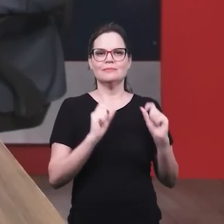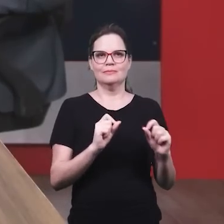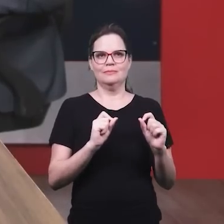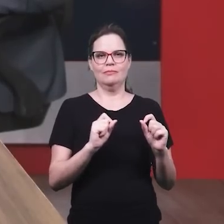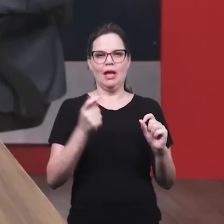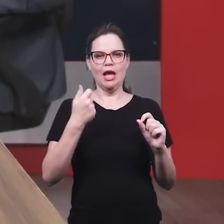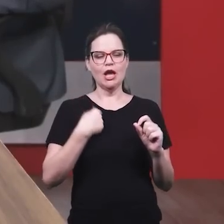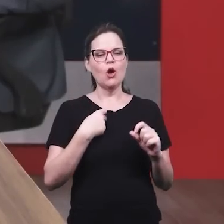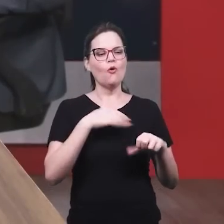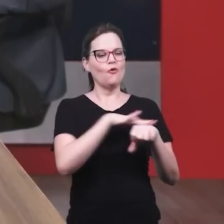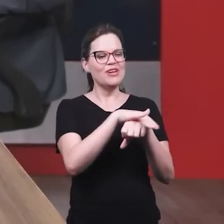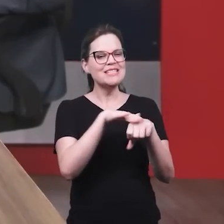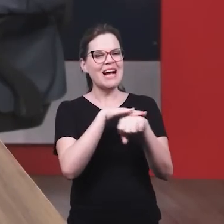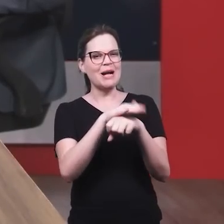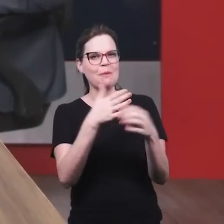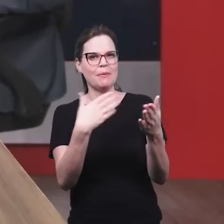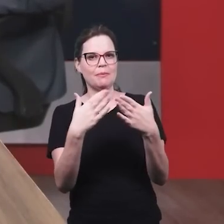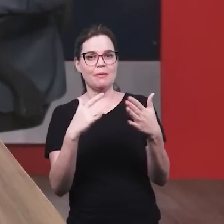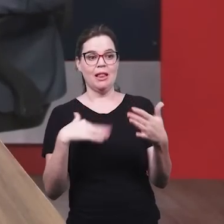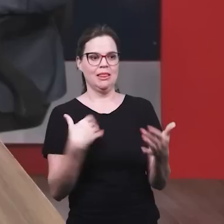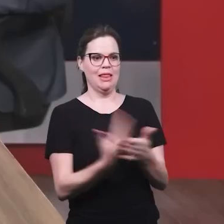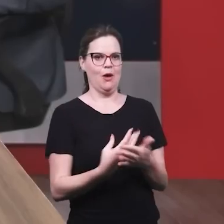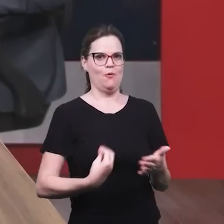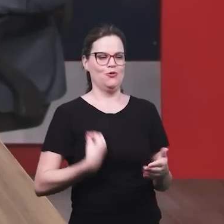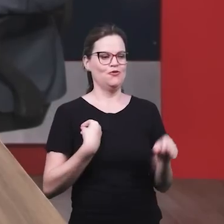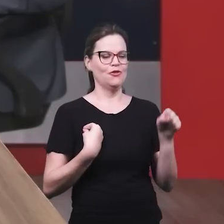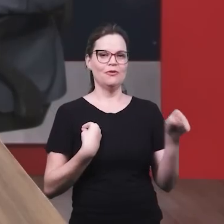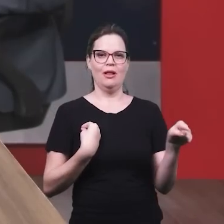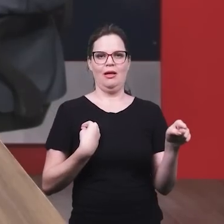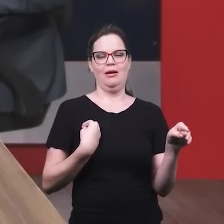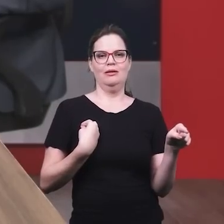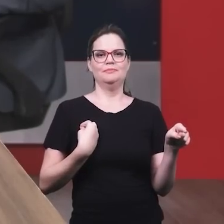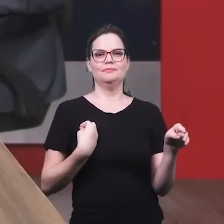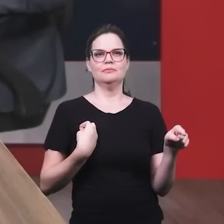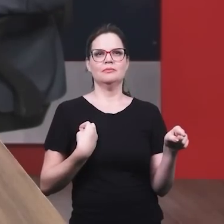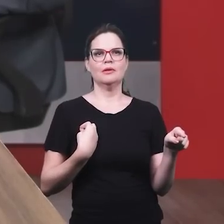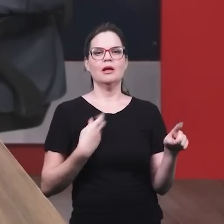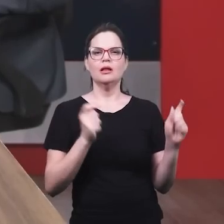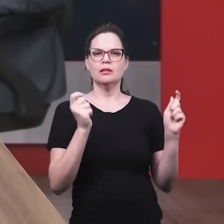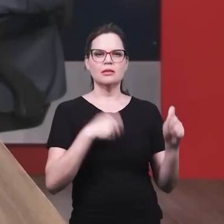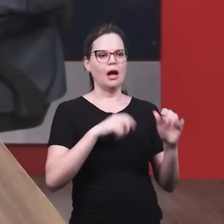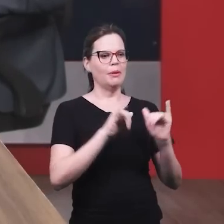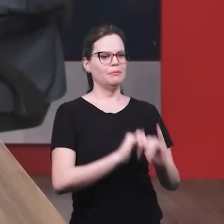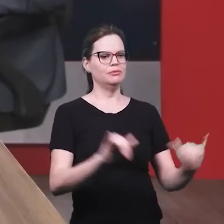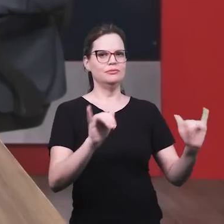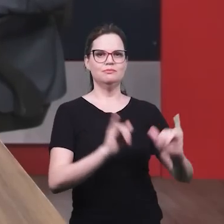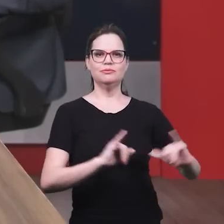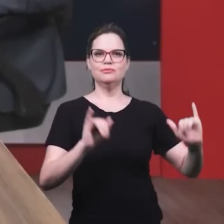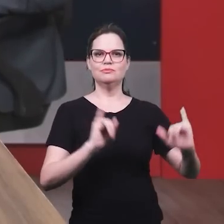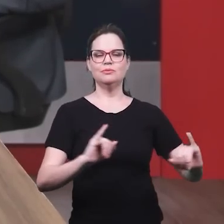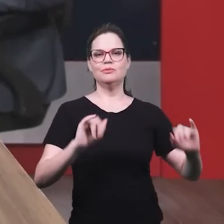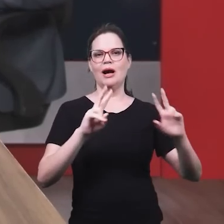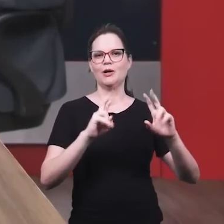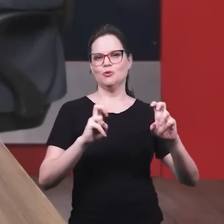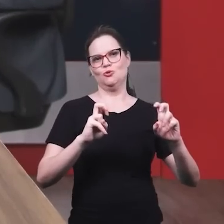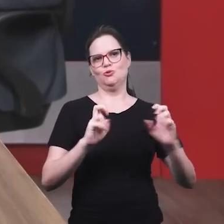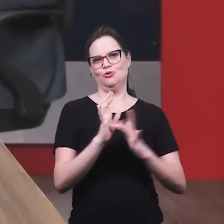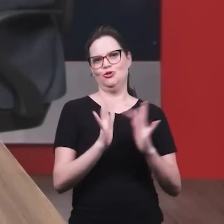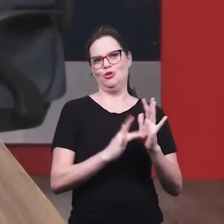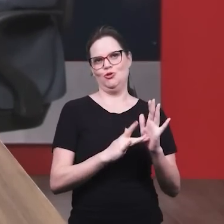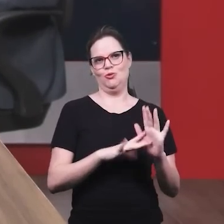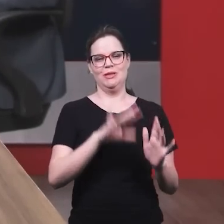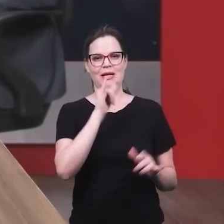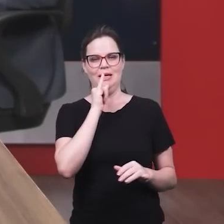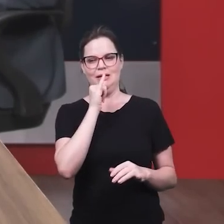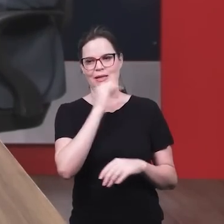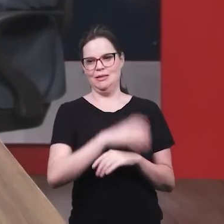contato com pessoas que residem lá até hoje, há uma certa facilitação da divulgação do Evangelho. Por exemplo, você não consegue